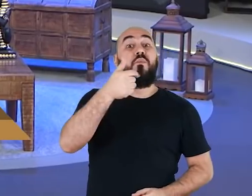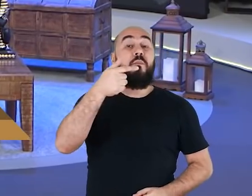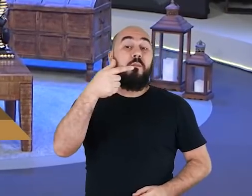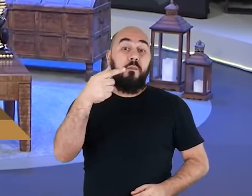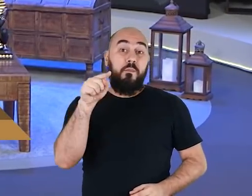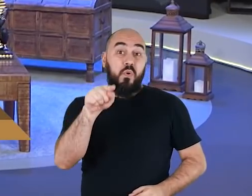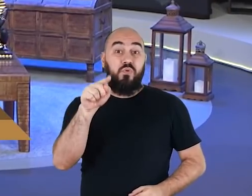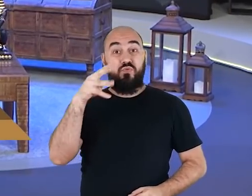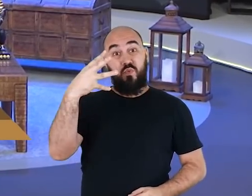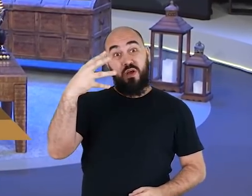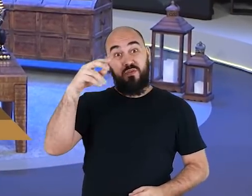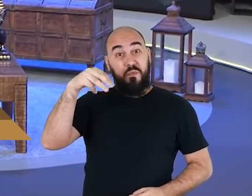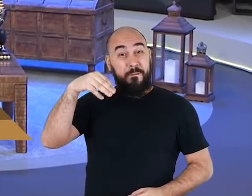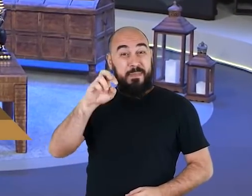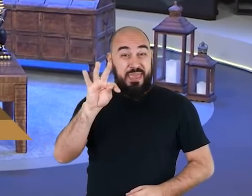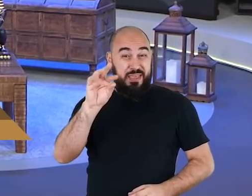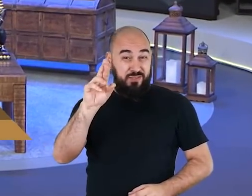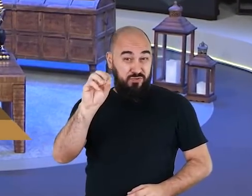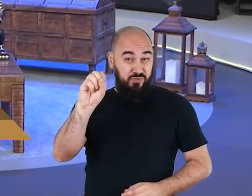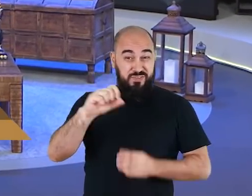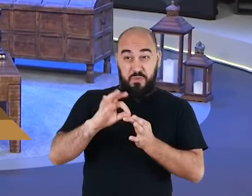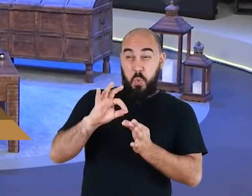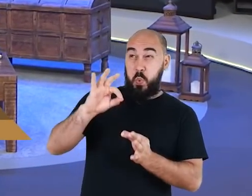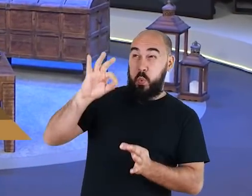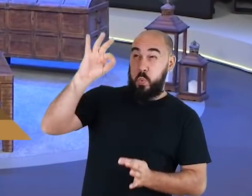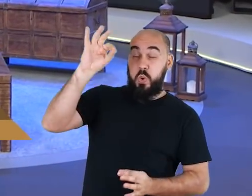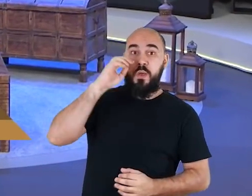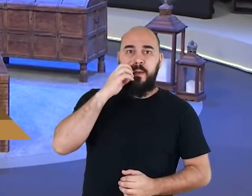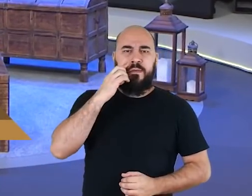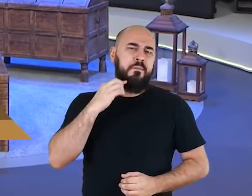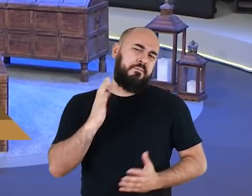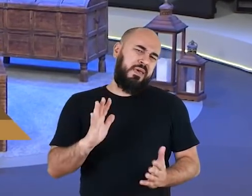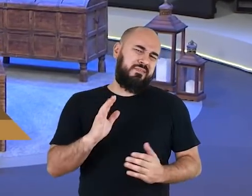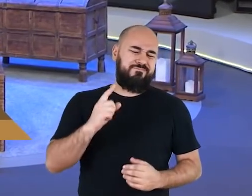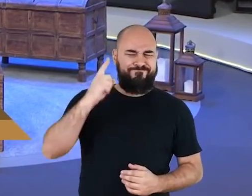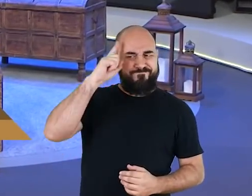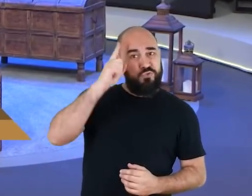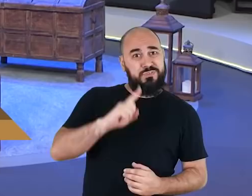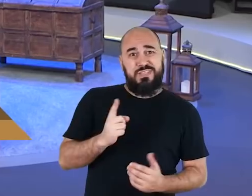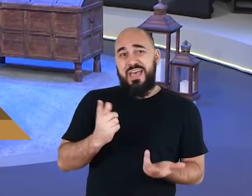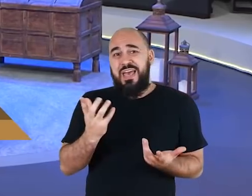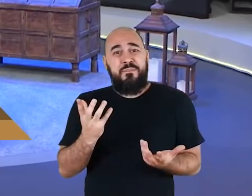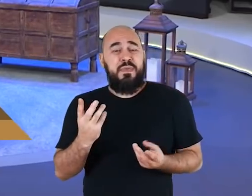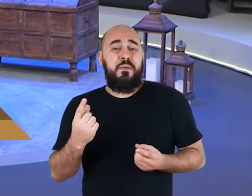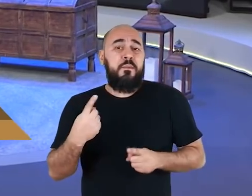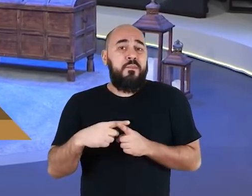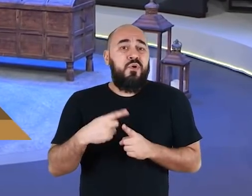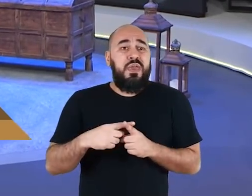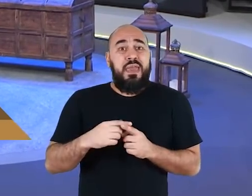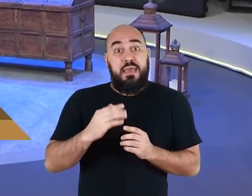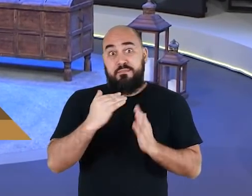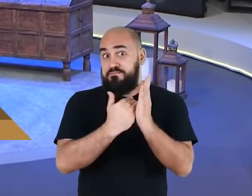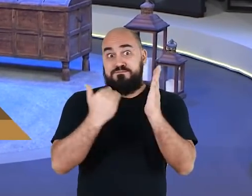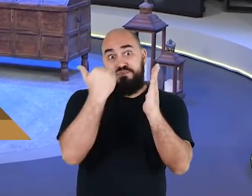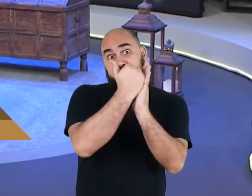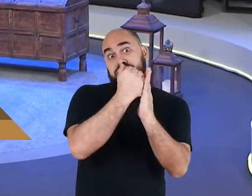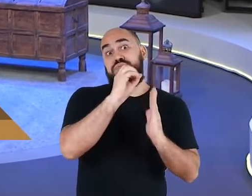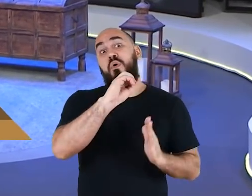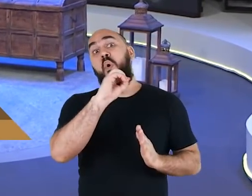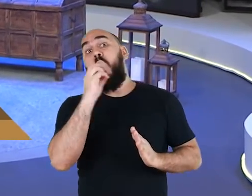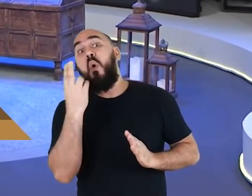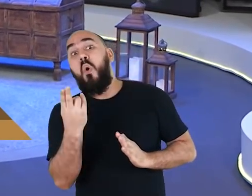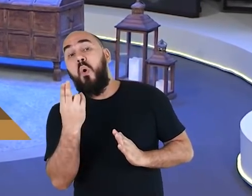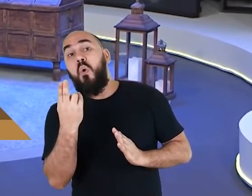quanto a essas medidas, é difícil averiguar se são um exagero, como foram exagerados os números dados